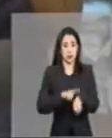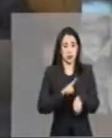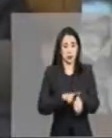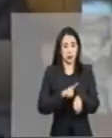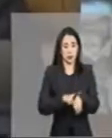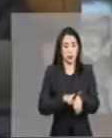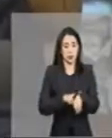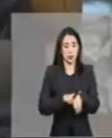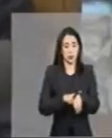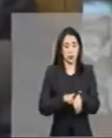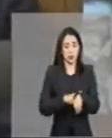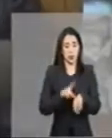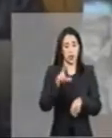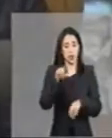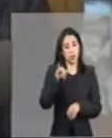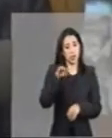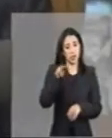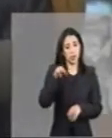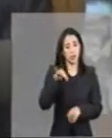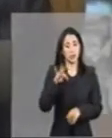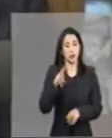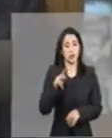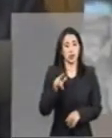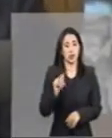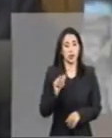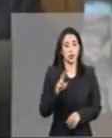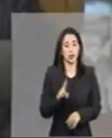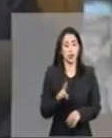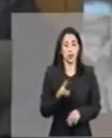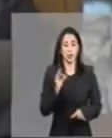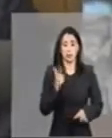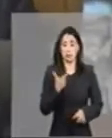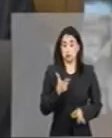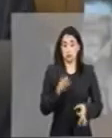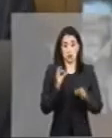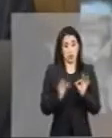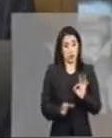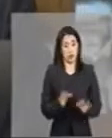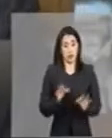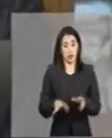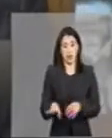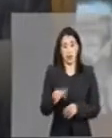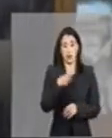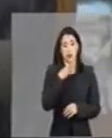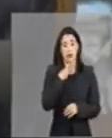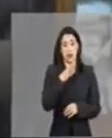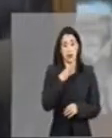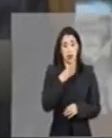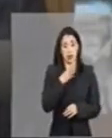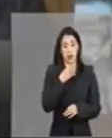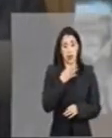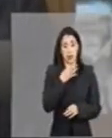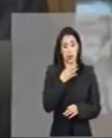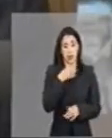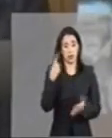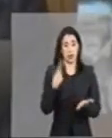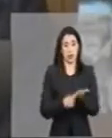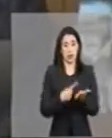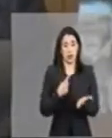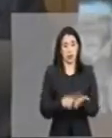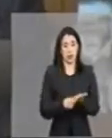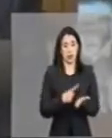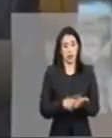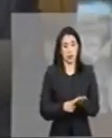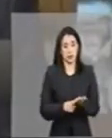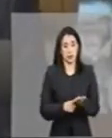liminar, não se justifica reconhecer vulnerada a competência, e